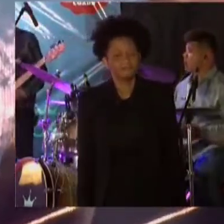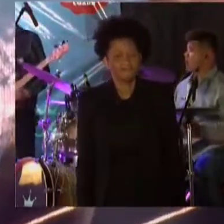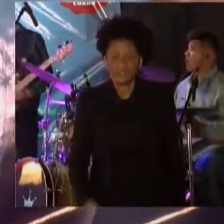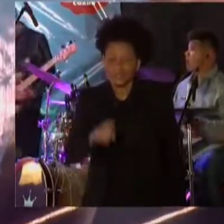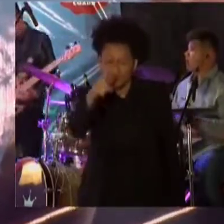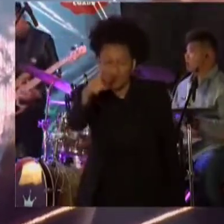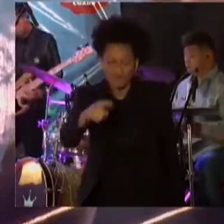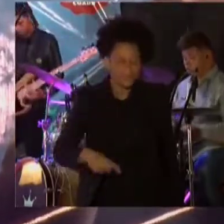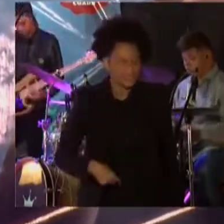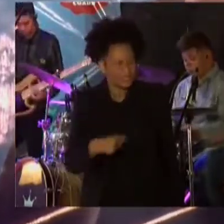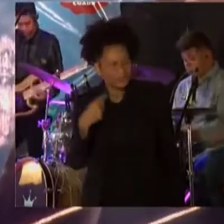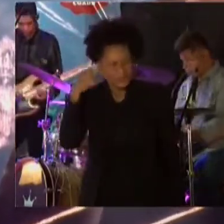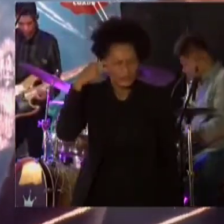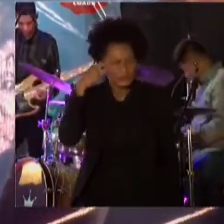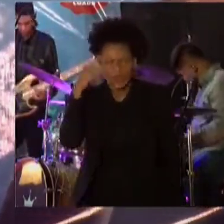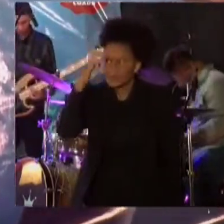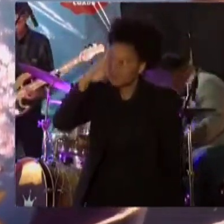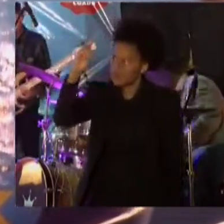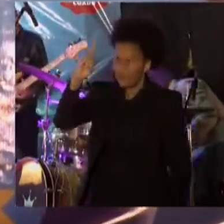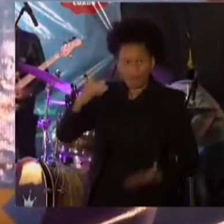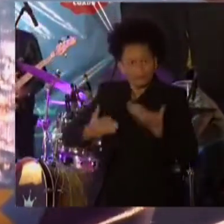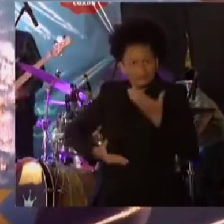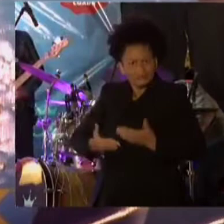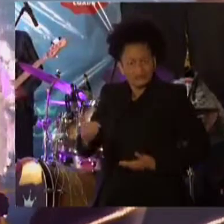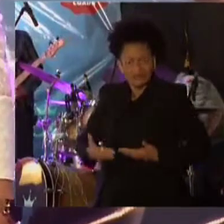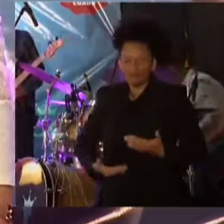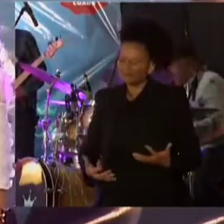Você tem dúvidas do Deus que você serve.